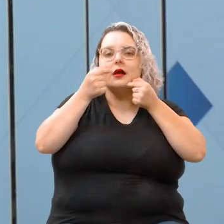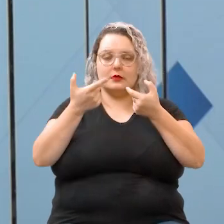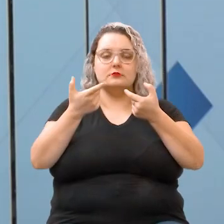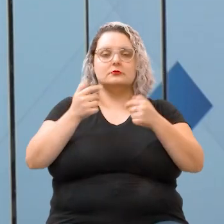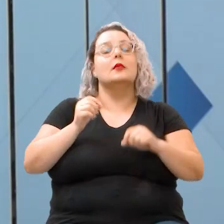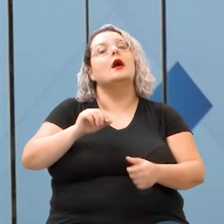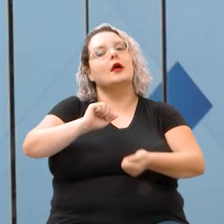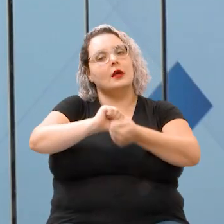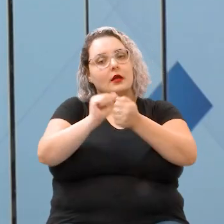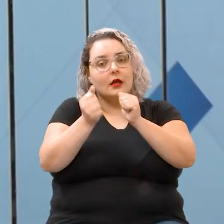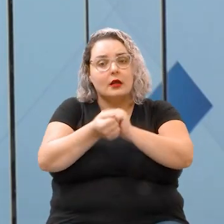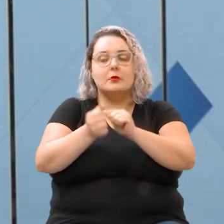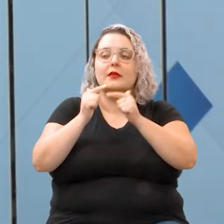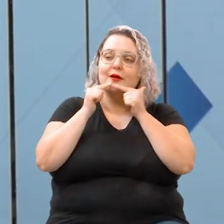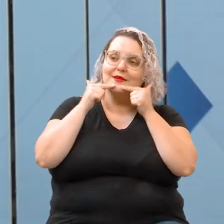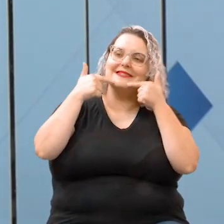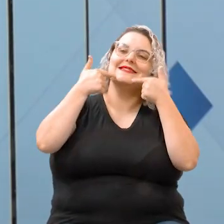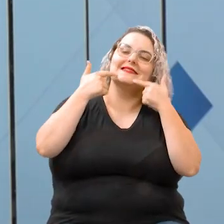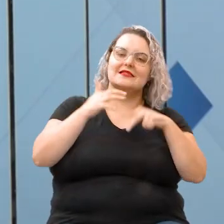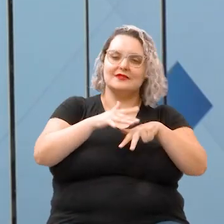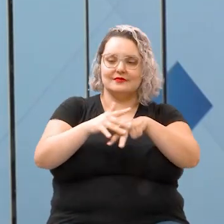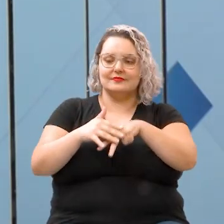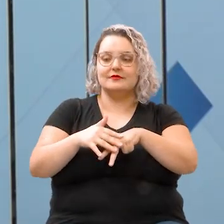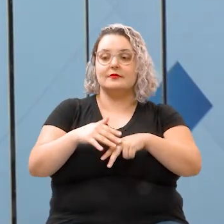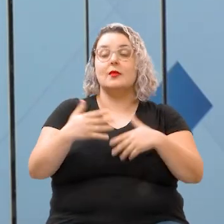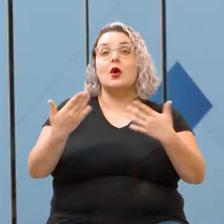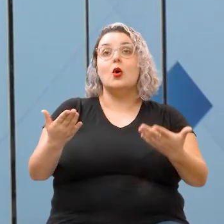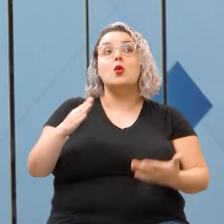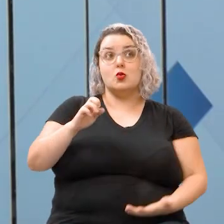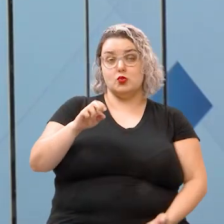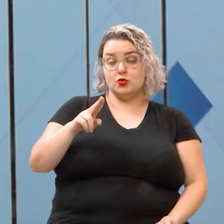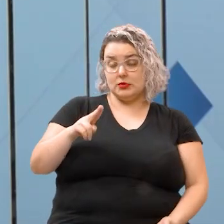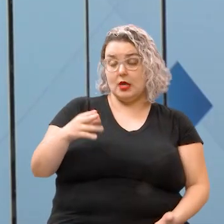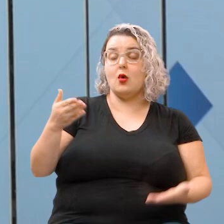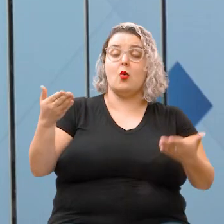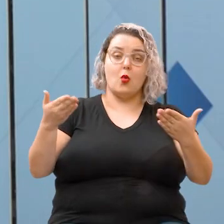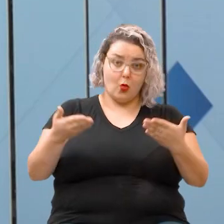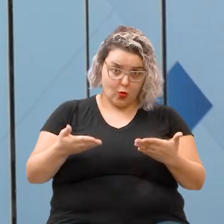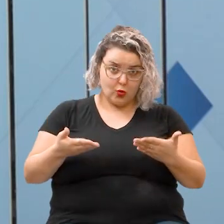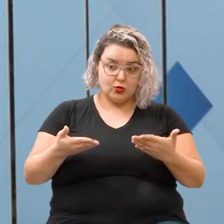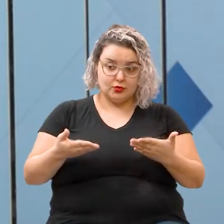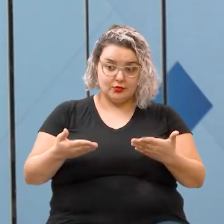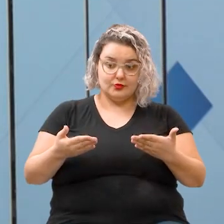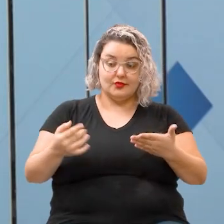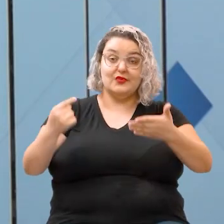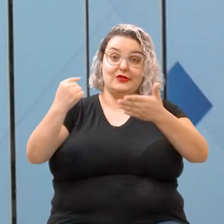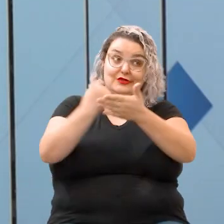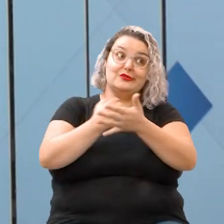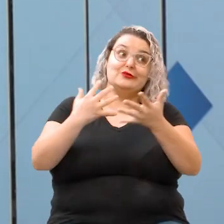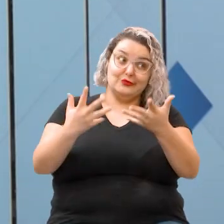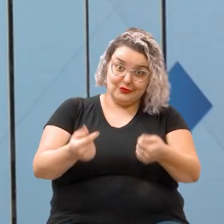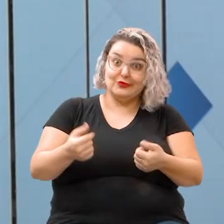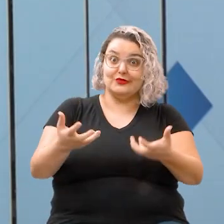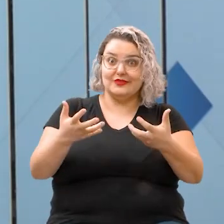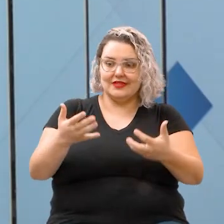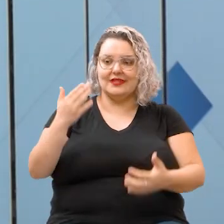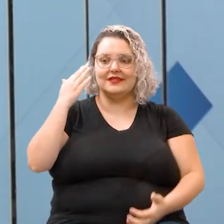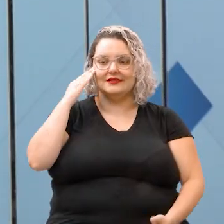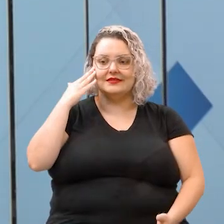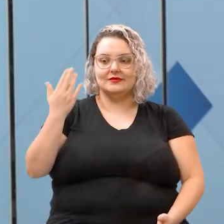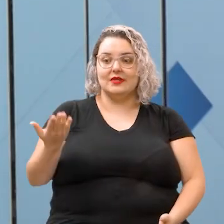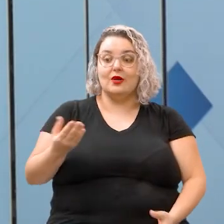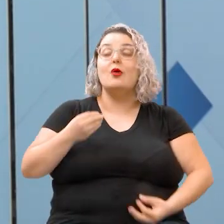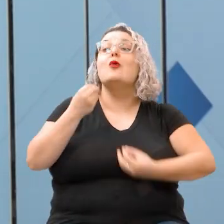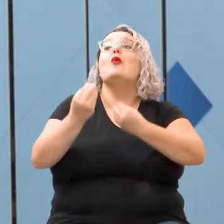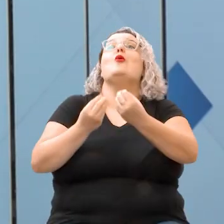aí do paciente, né? Sim. O CEL hoje, acho que a pergunta que todo mundo quer saber é como acessar o CEL, né?